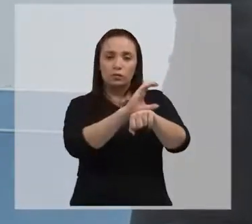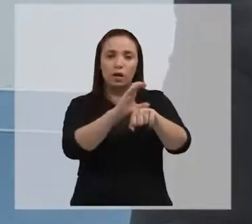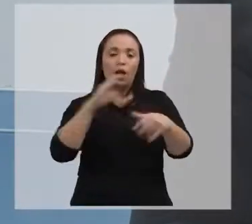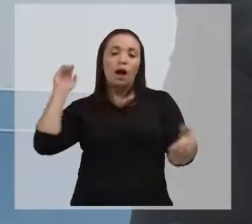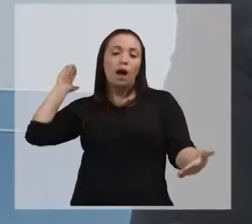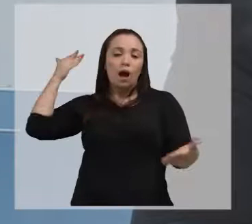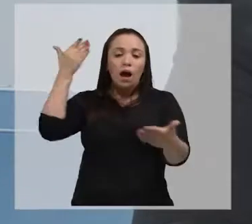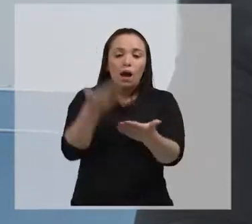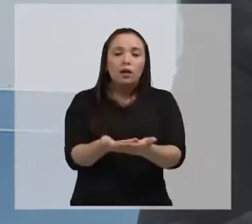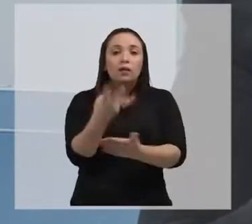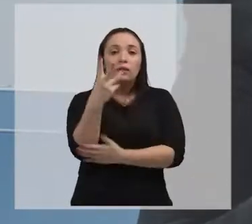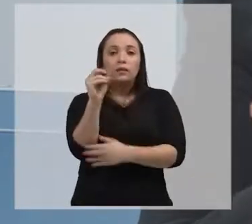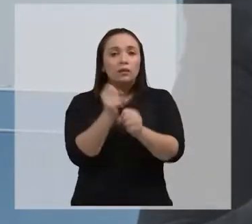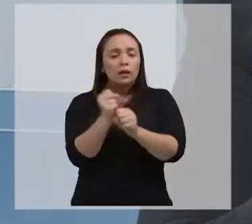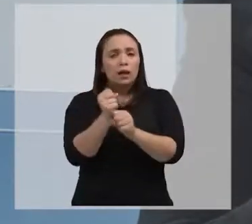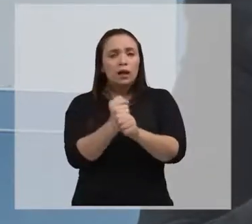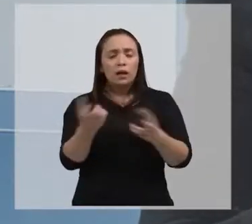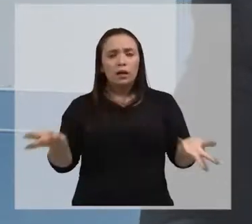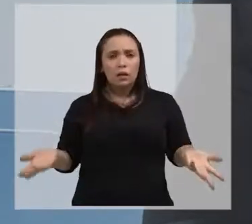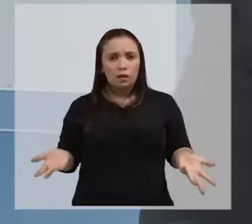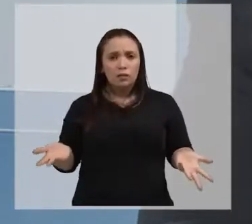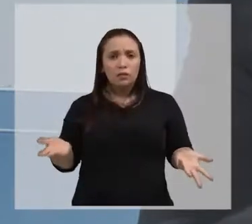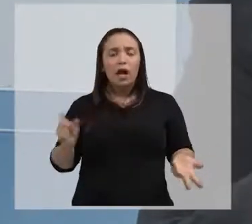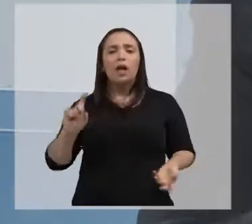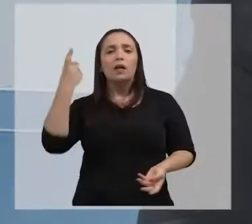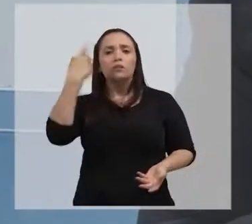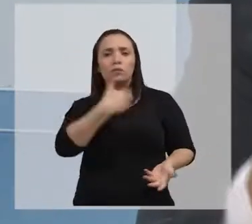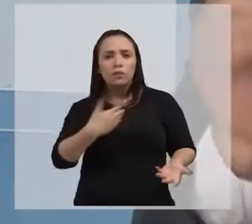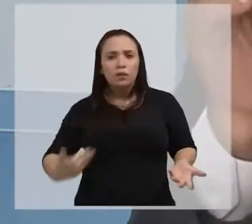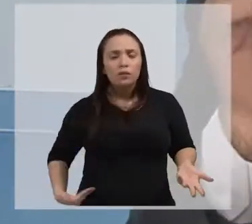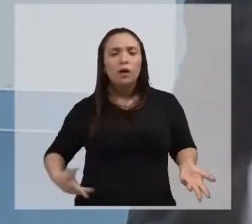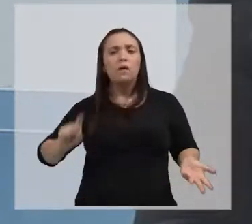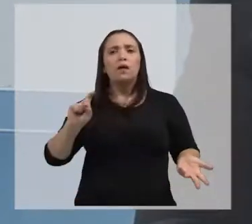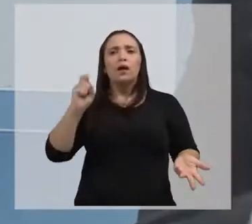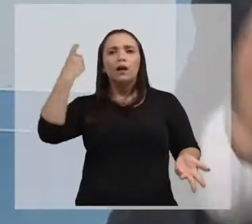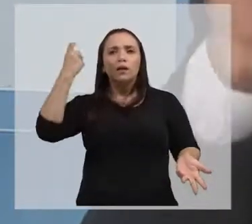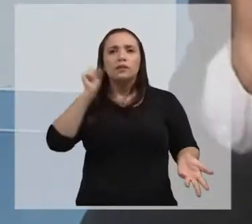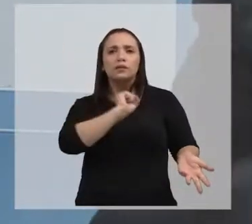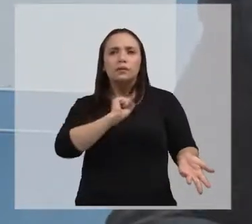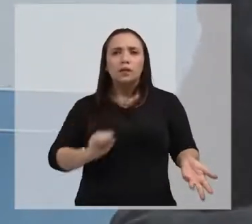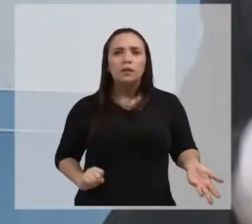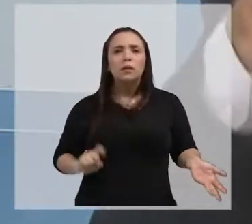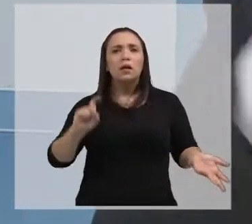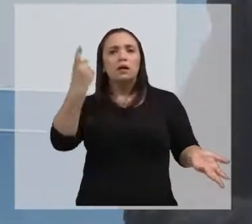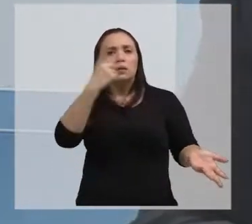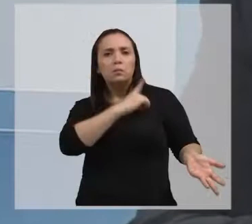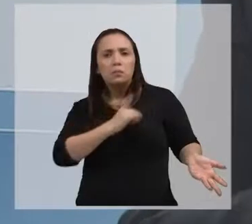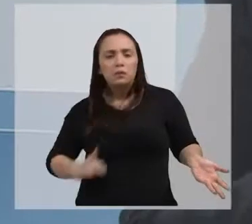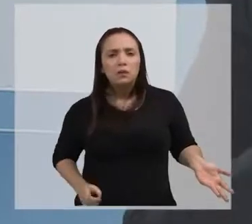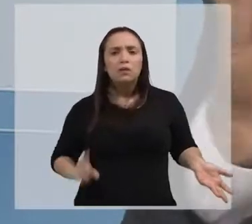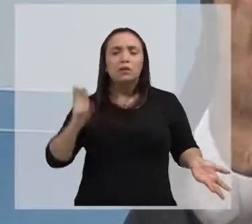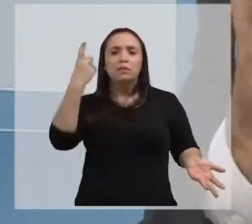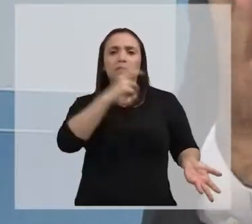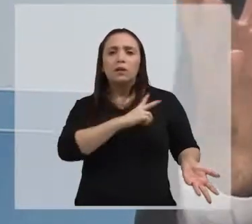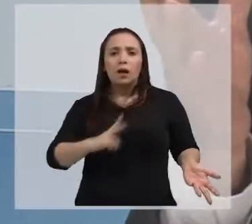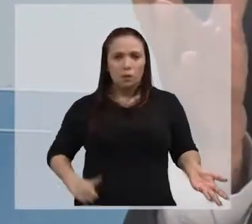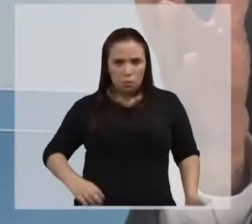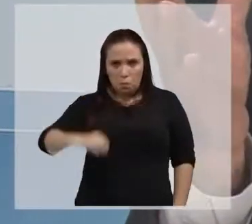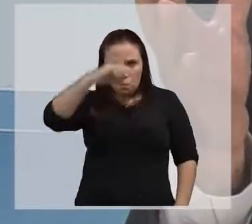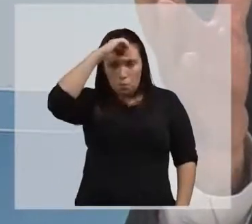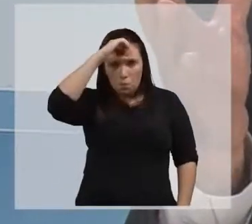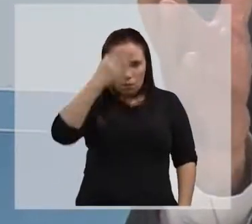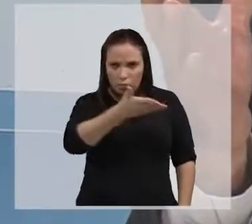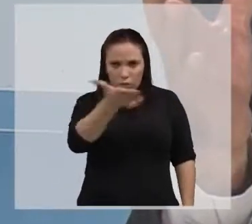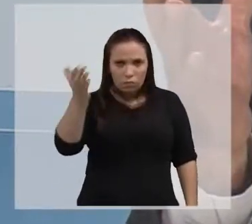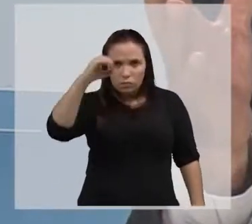cá. Nesses 29 anos, ex-governadores, governadores, senadores, deputados, vereadores, não sabiam disso não,